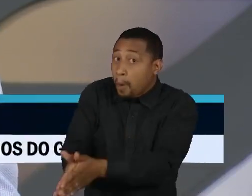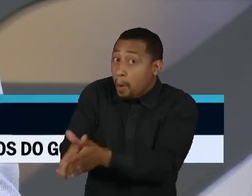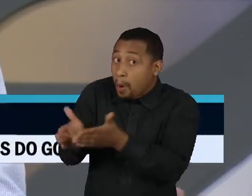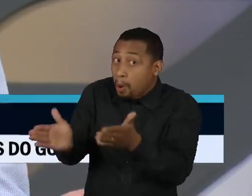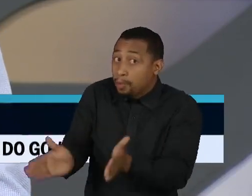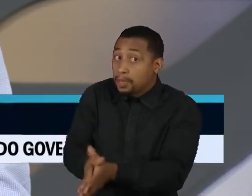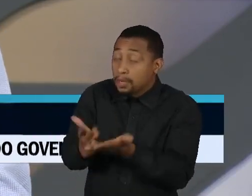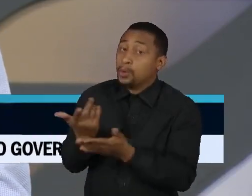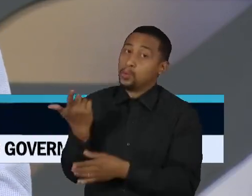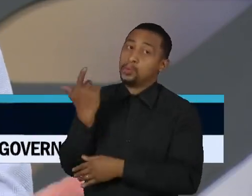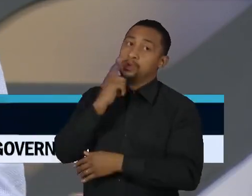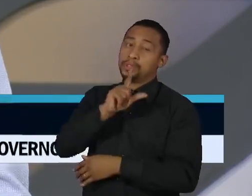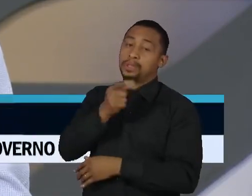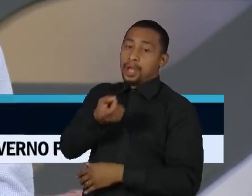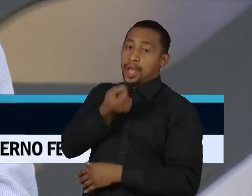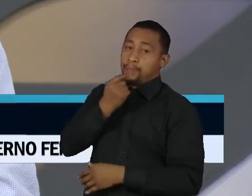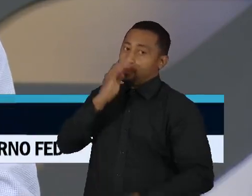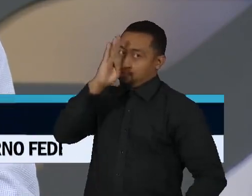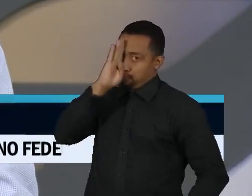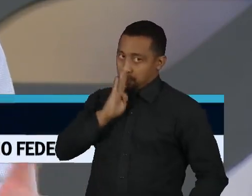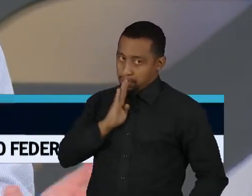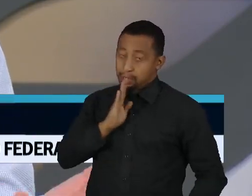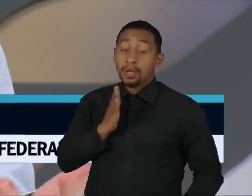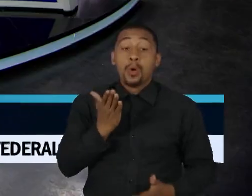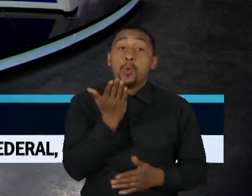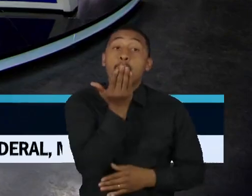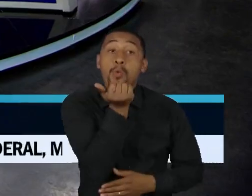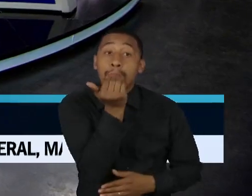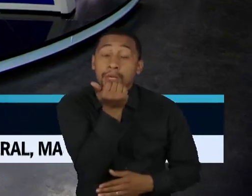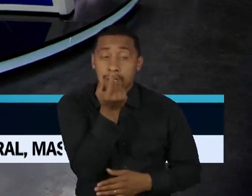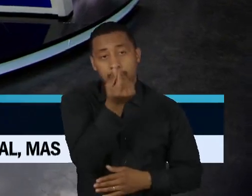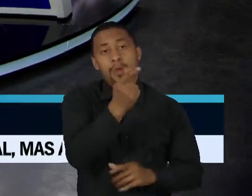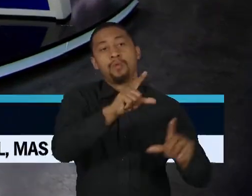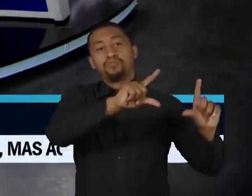diminuir cursos de comida e isso é o segredo bom para avançar